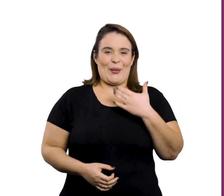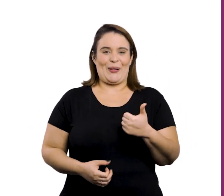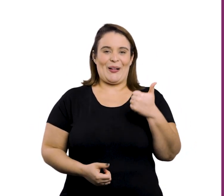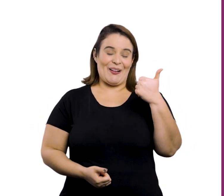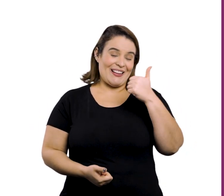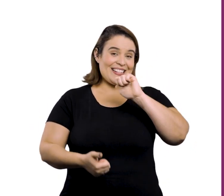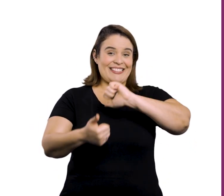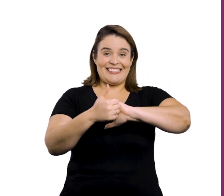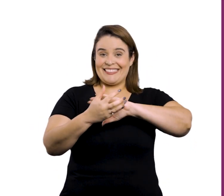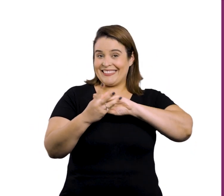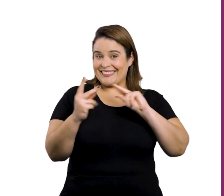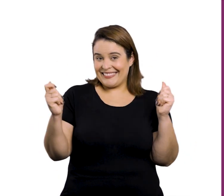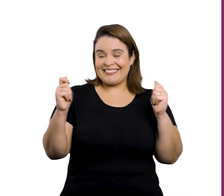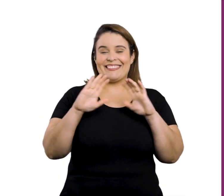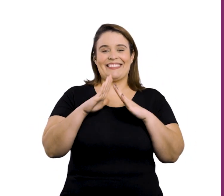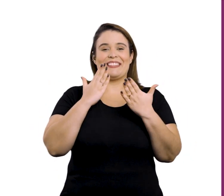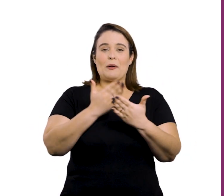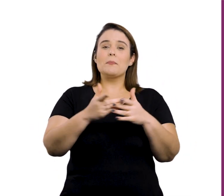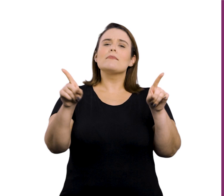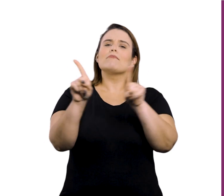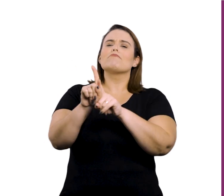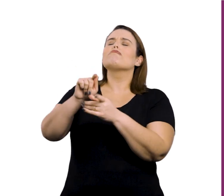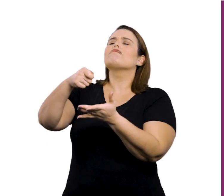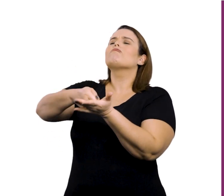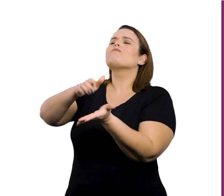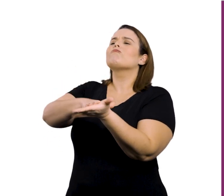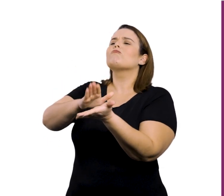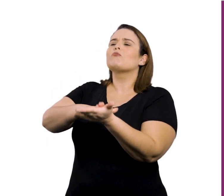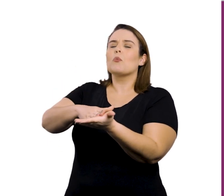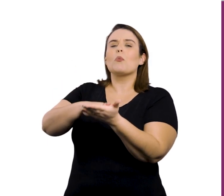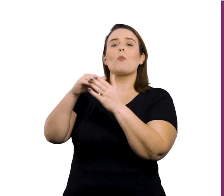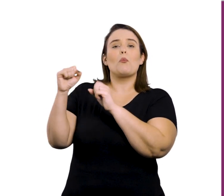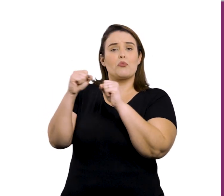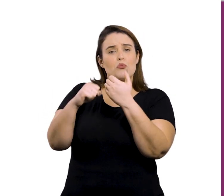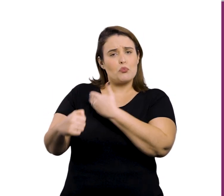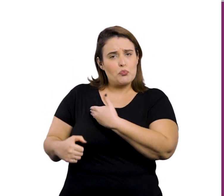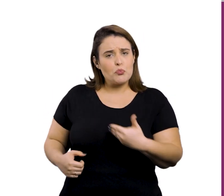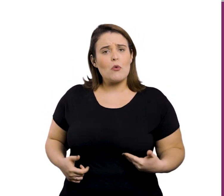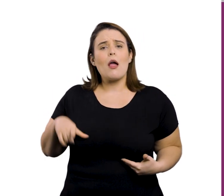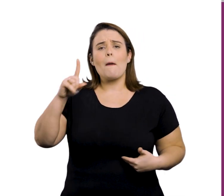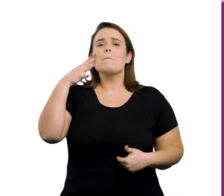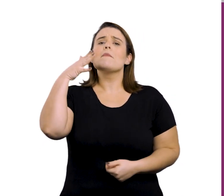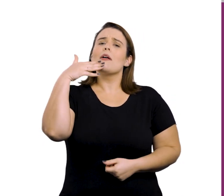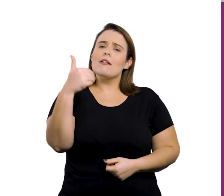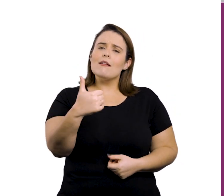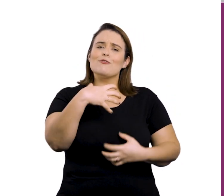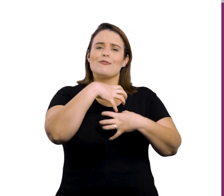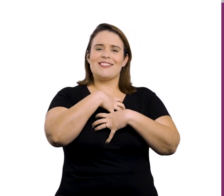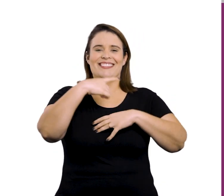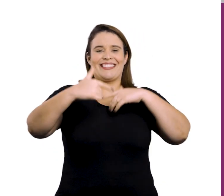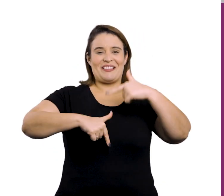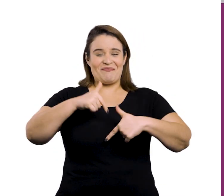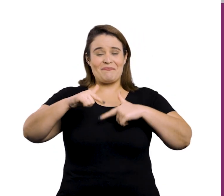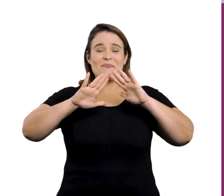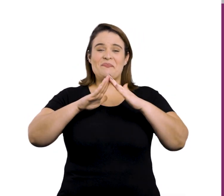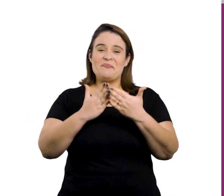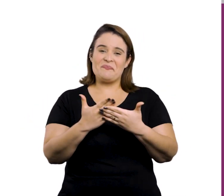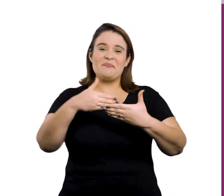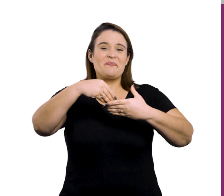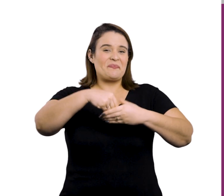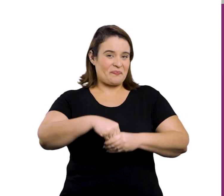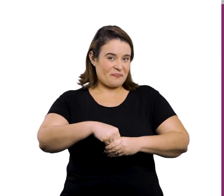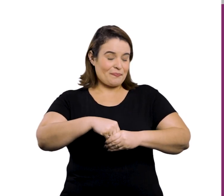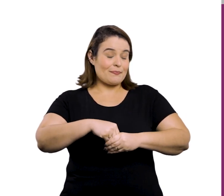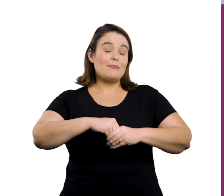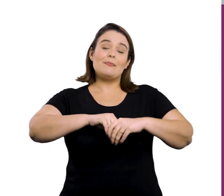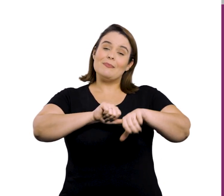de melhoria da qualidade da escola e cobrar do poder público ações de melhoria das condições de trabalho nas